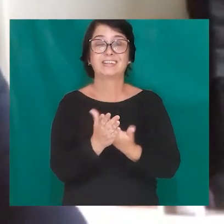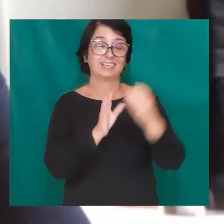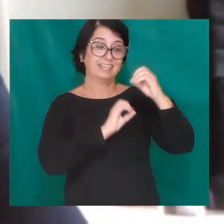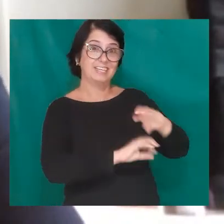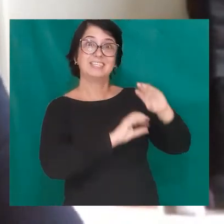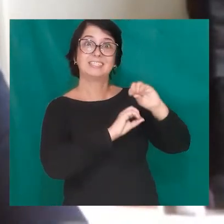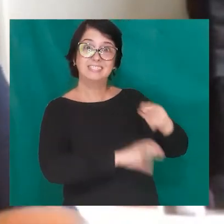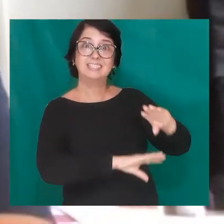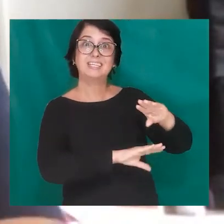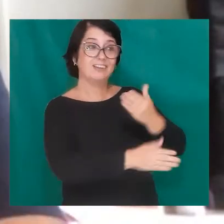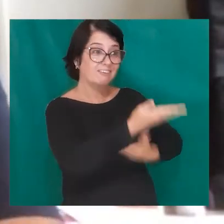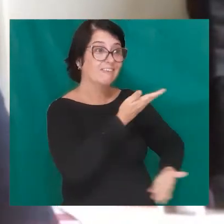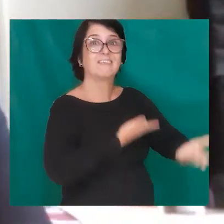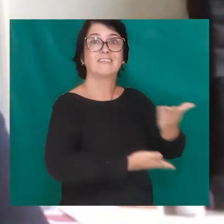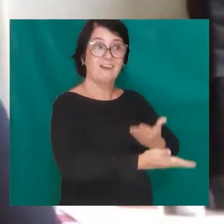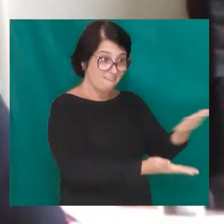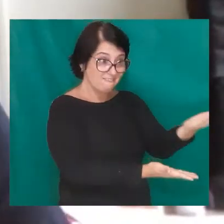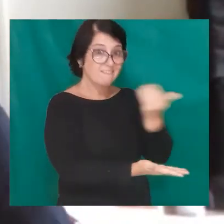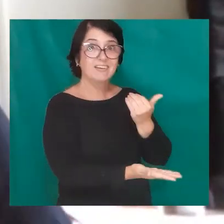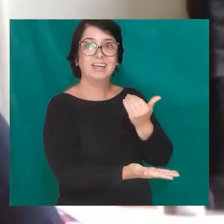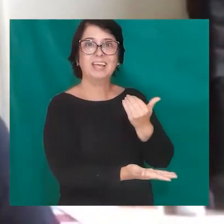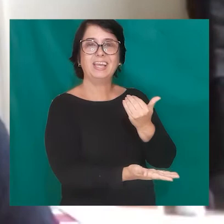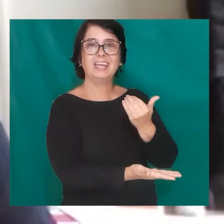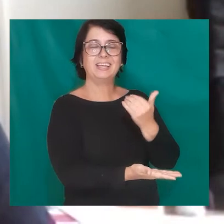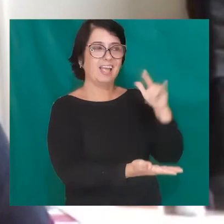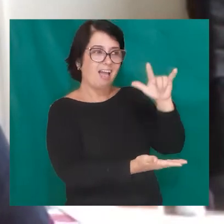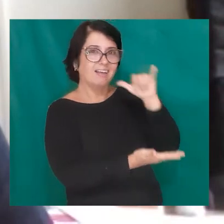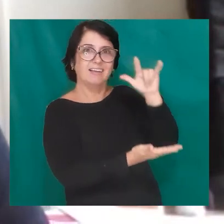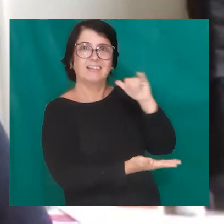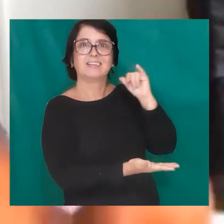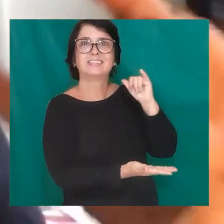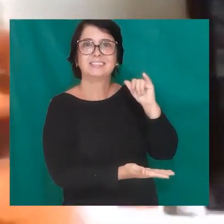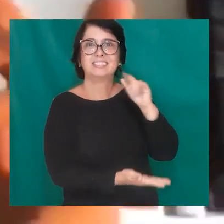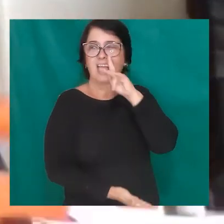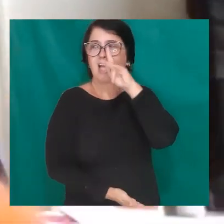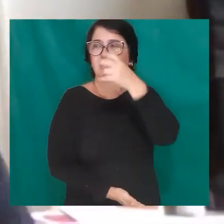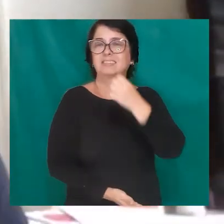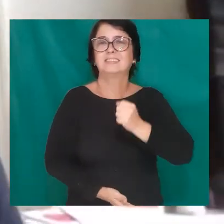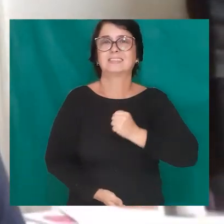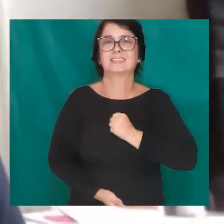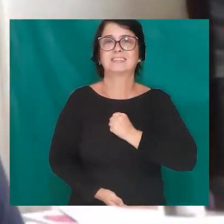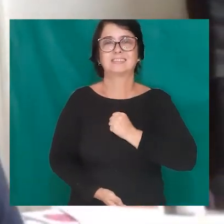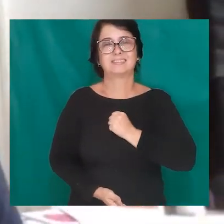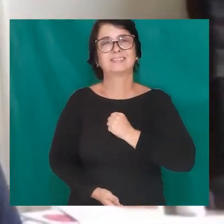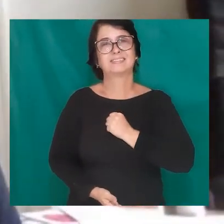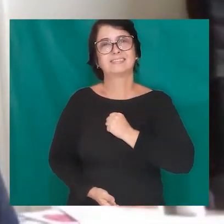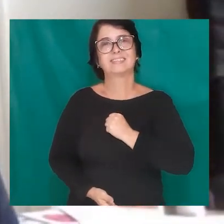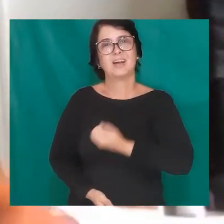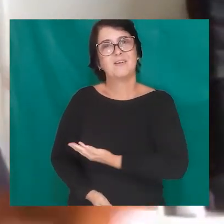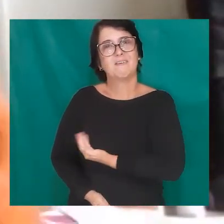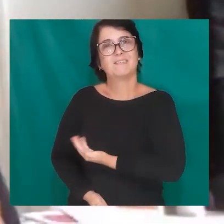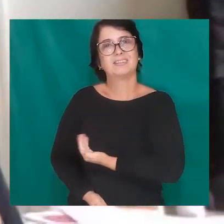ensinando os outros também, passando o que eles aprenderam. Isso é uma coisa muito forte também, que vira assim, uma